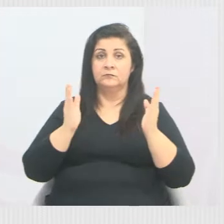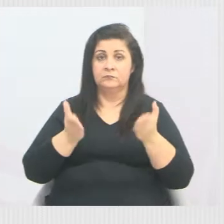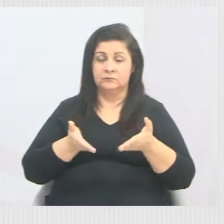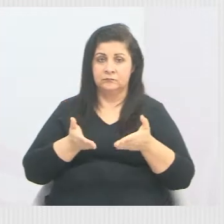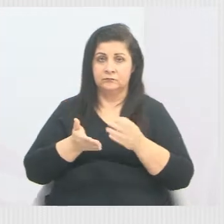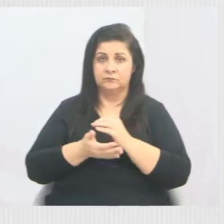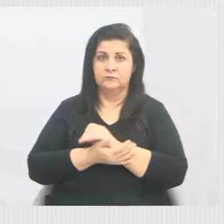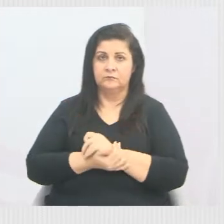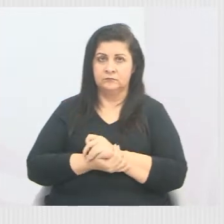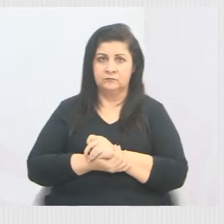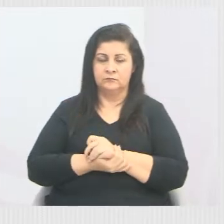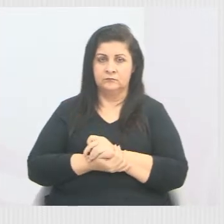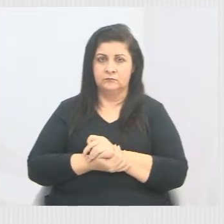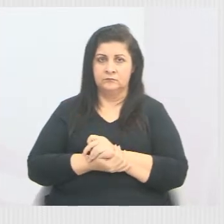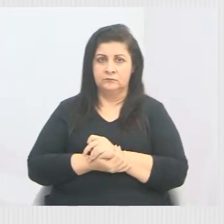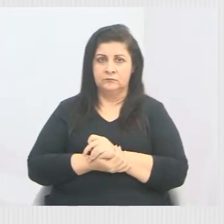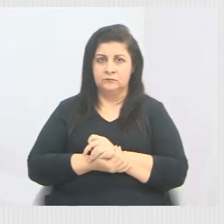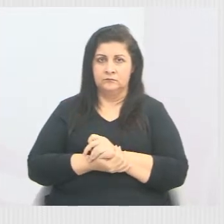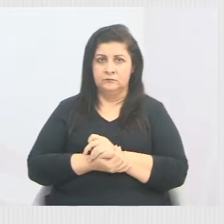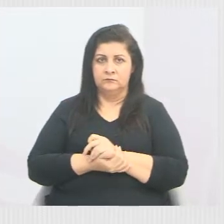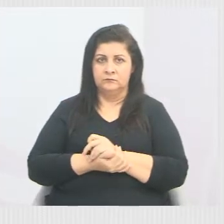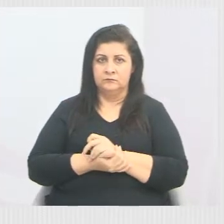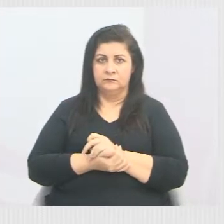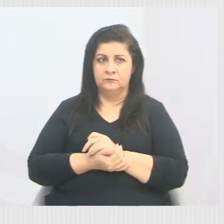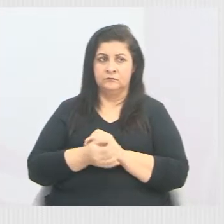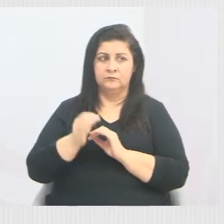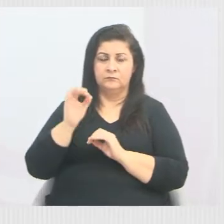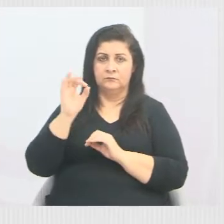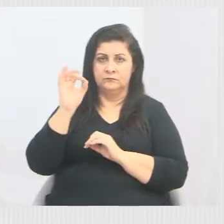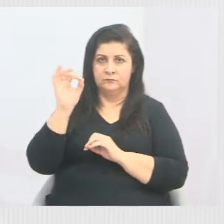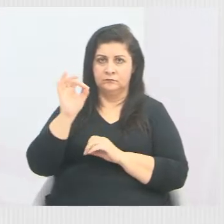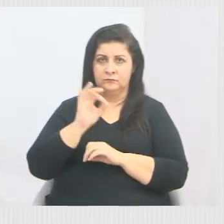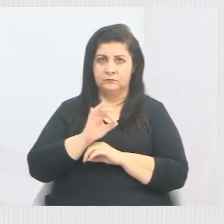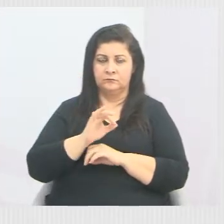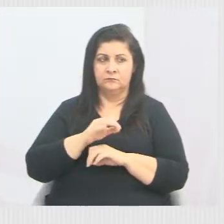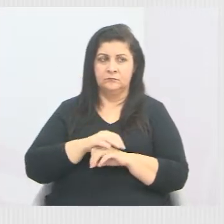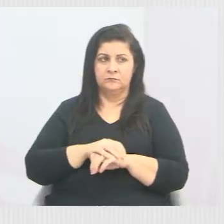quadrimestre, nós estamos com um percentual